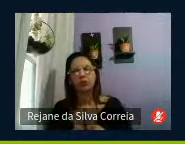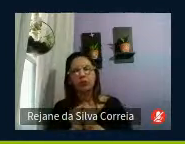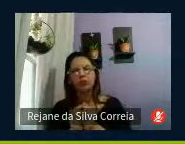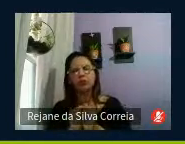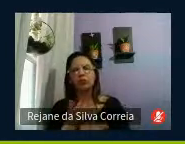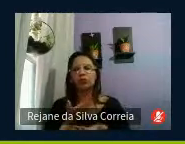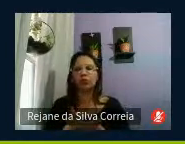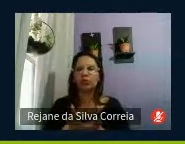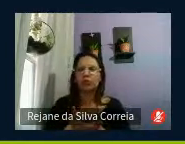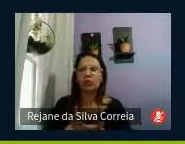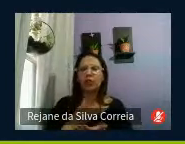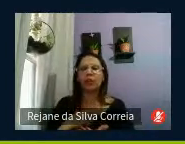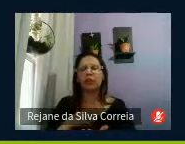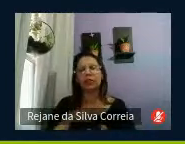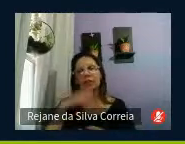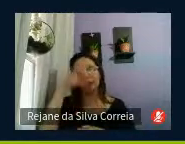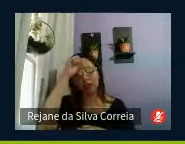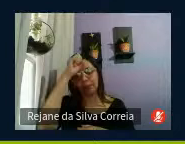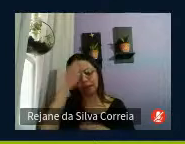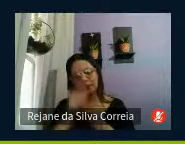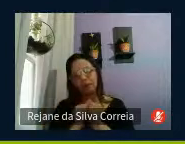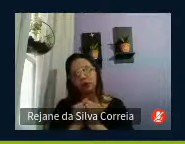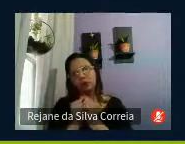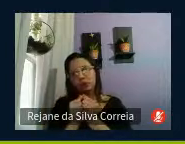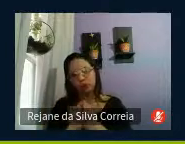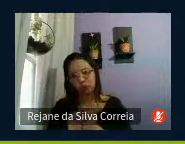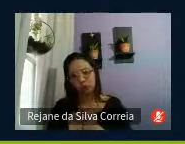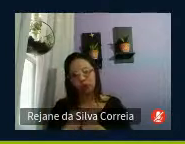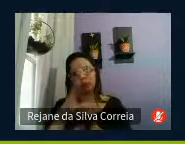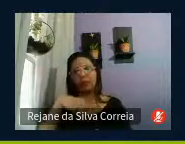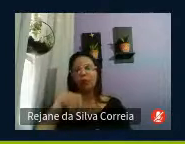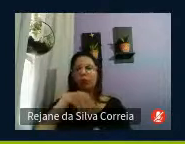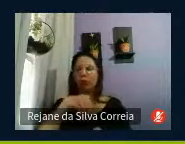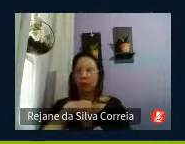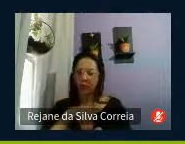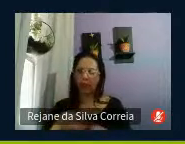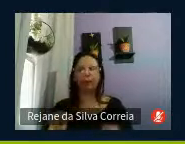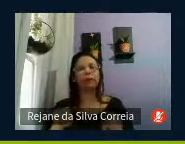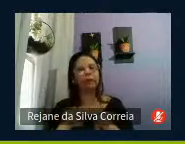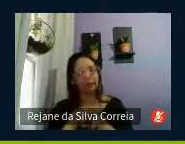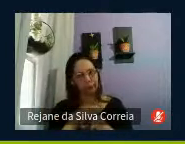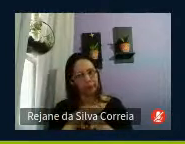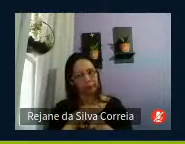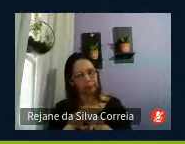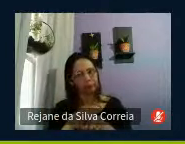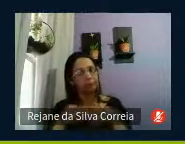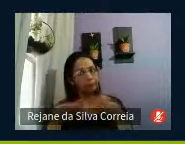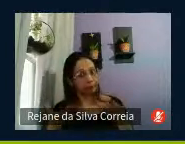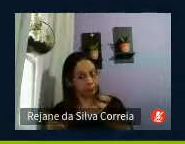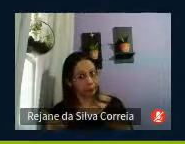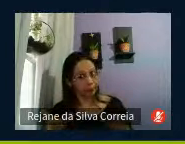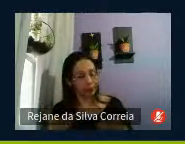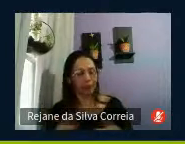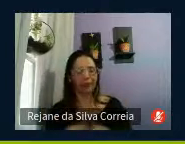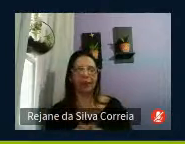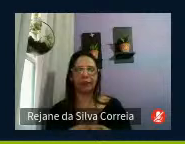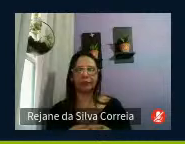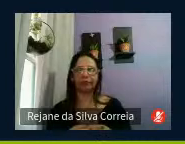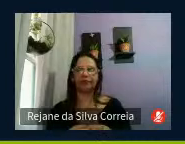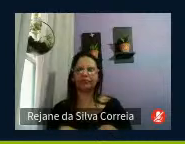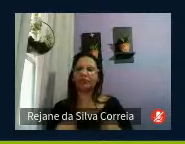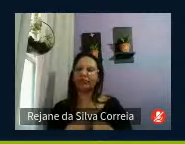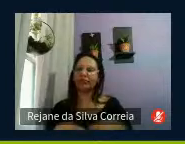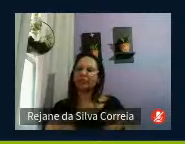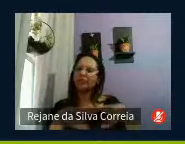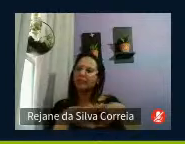indo buscar e aprendendo junto. Então, o NAPNE também tem essa função. E também a comunidade escolar. Por que